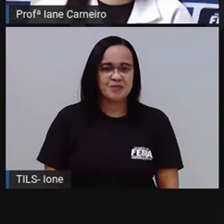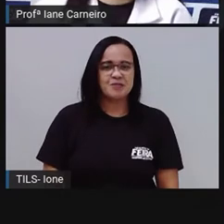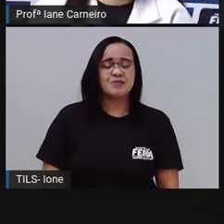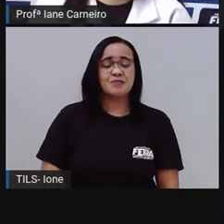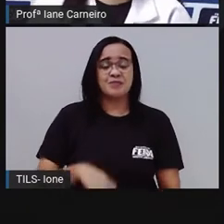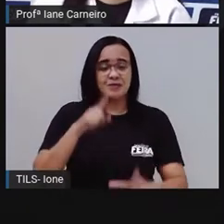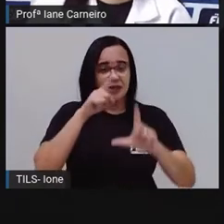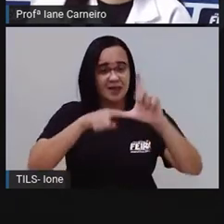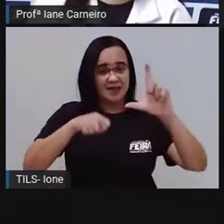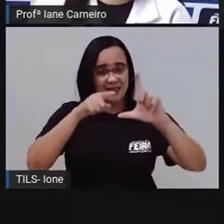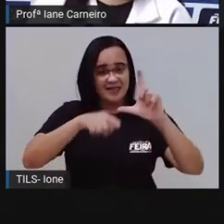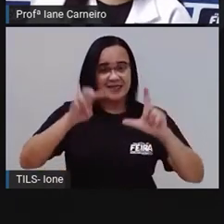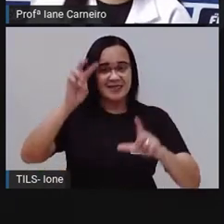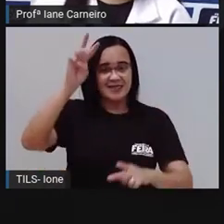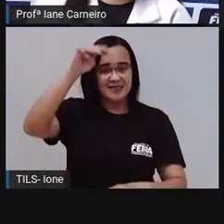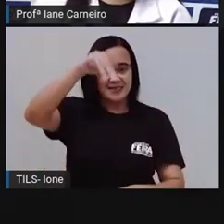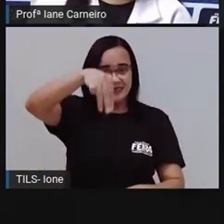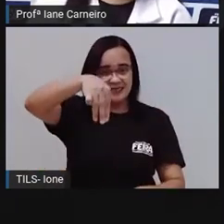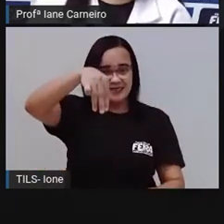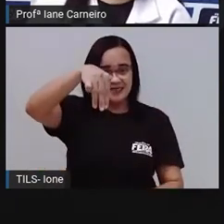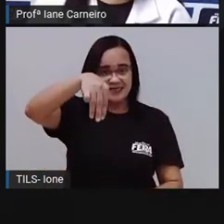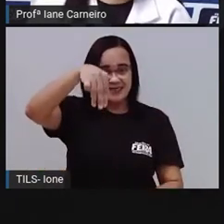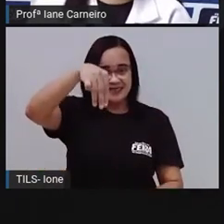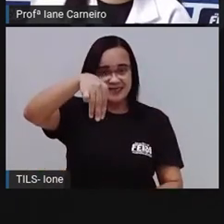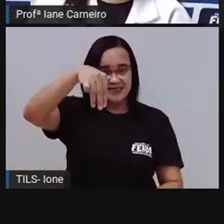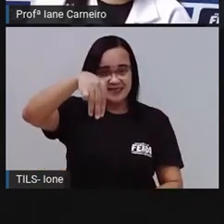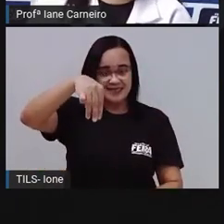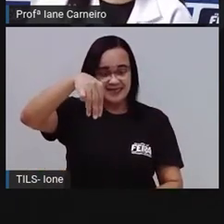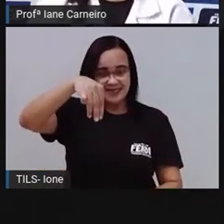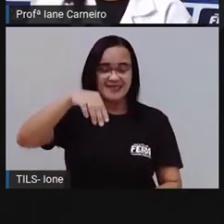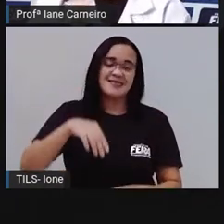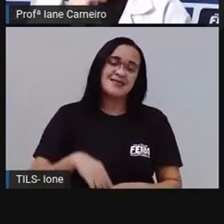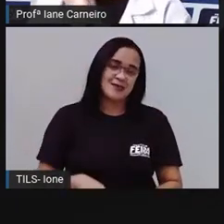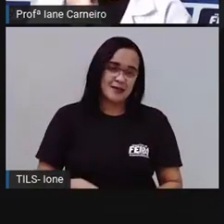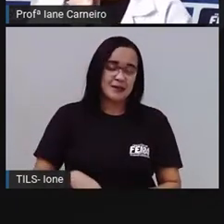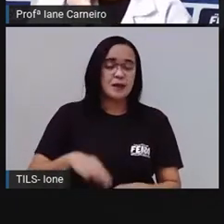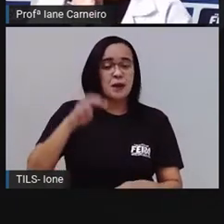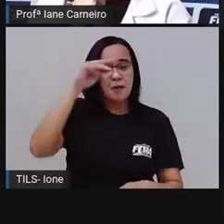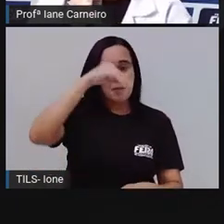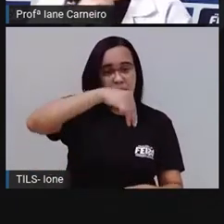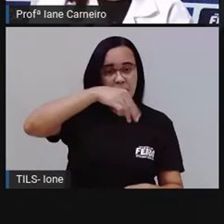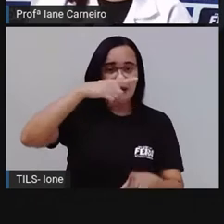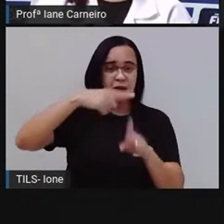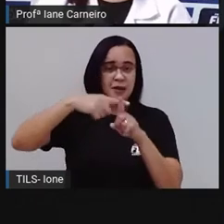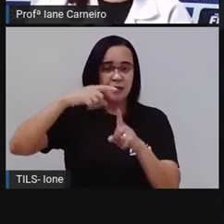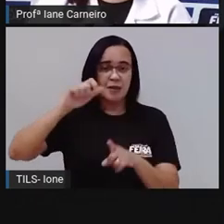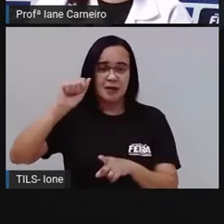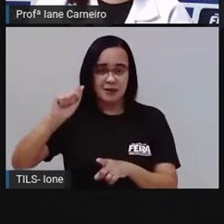Com a letra ME, ME, mais a MA.